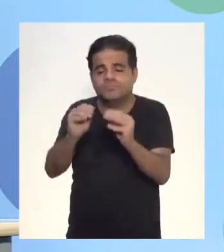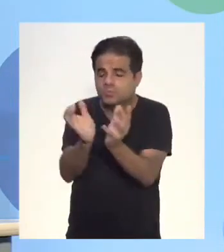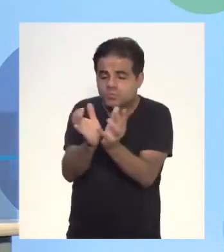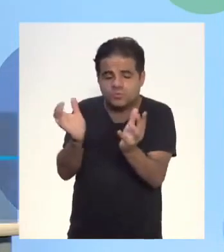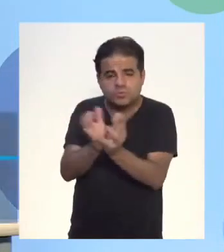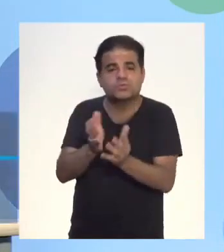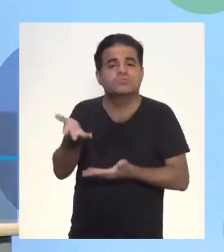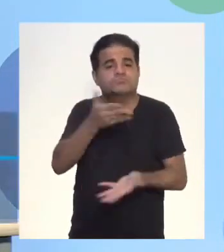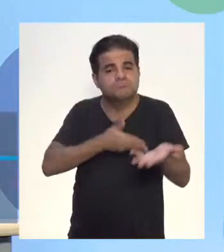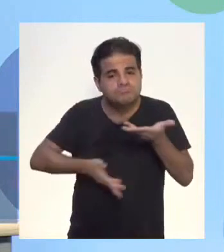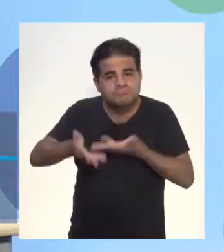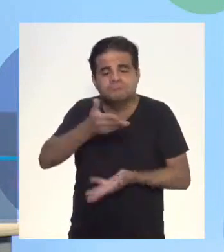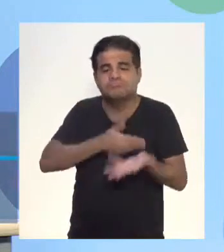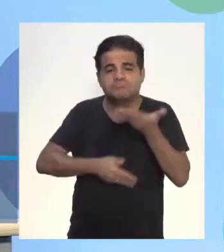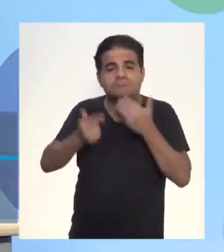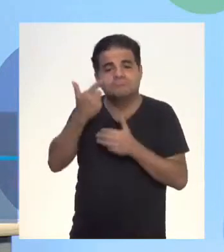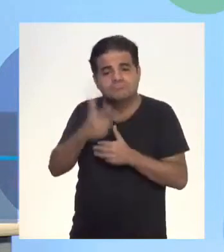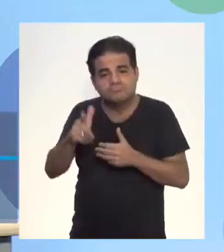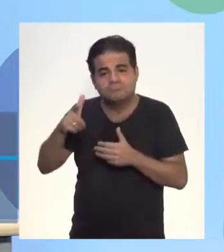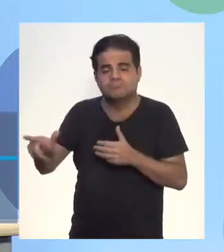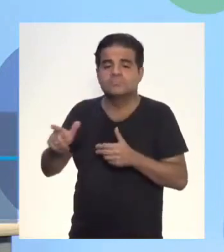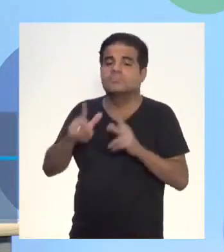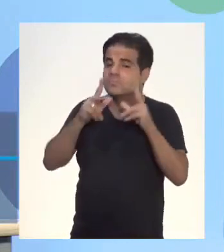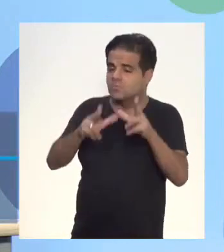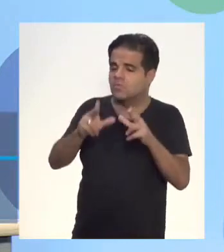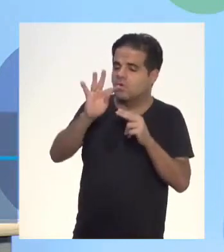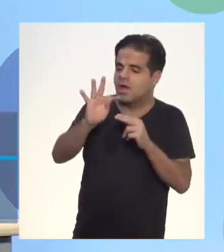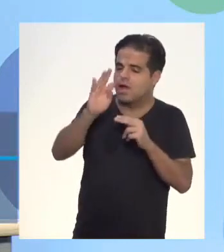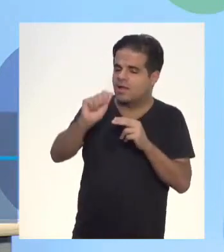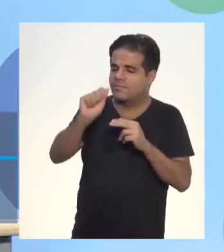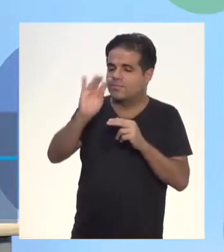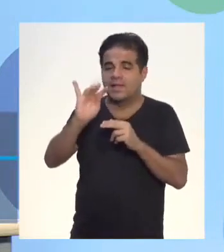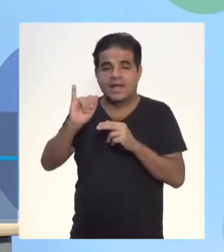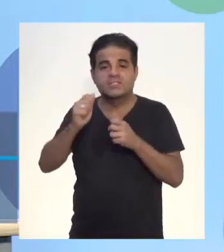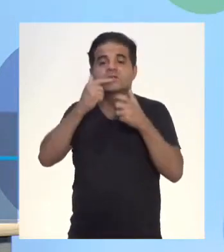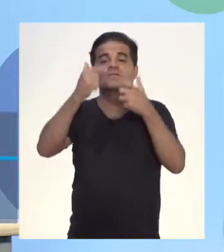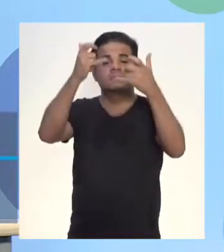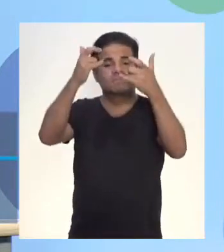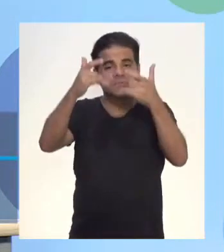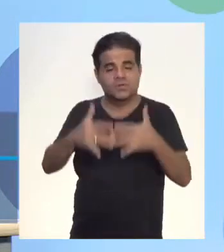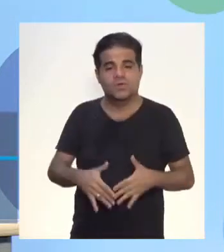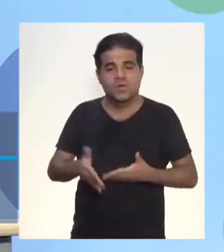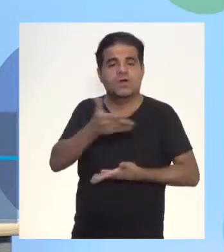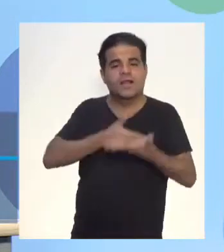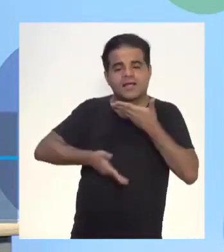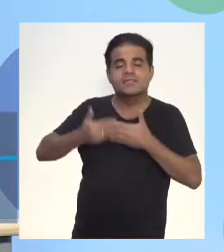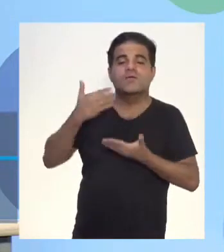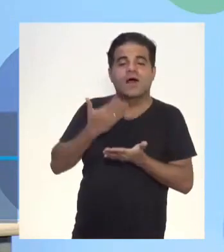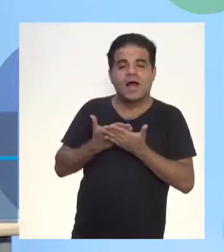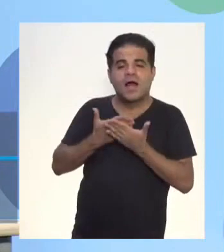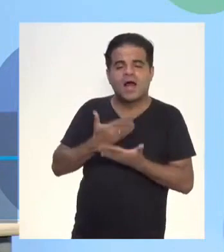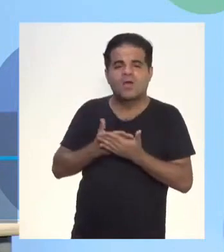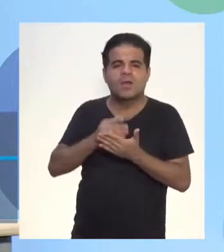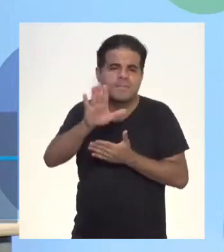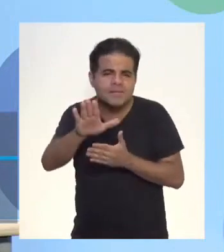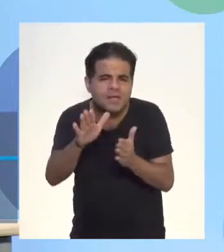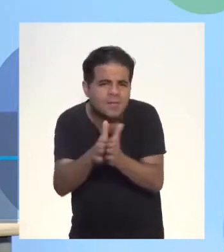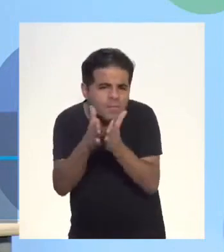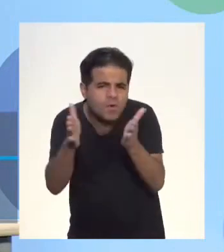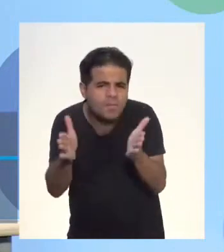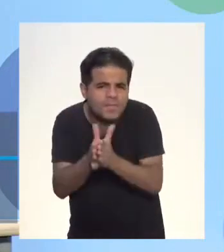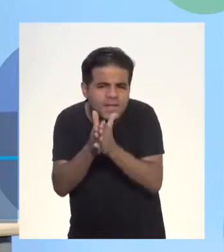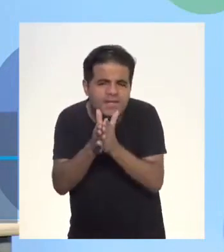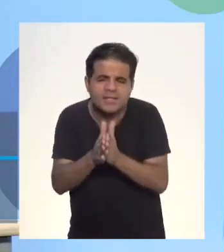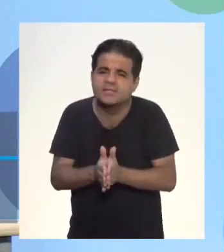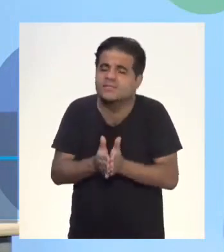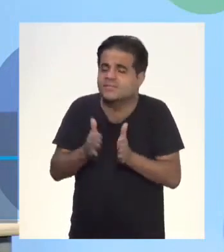relação de vantagens em relação aos outros, como a Tati falou com a gente no início da aula. Agora, a pobreza é uma